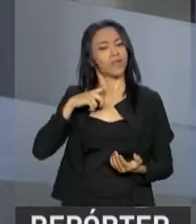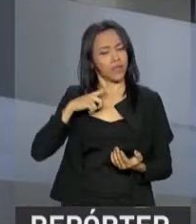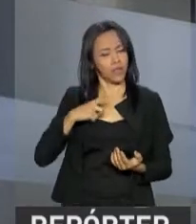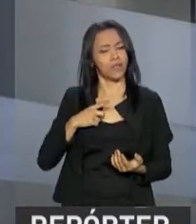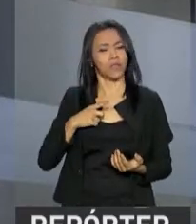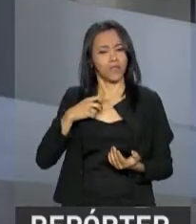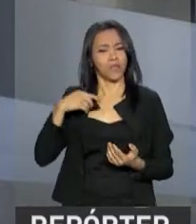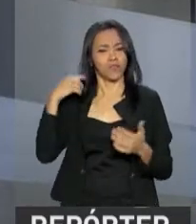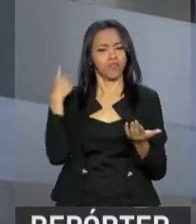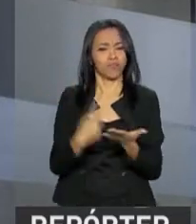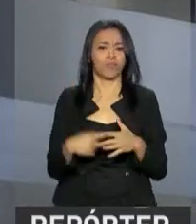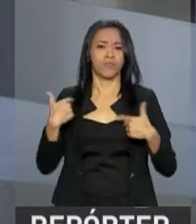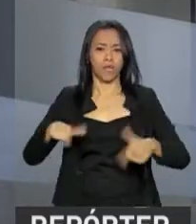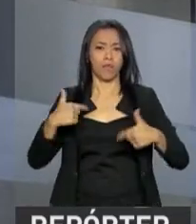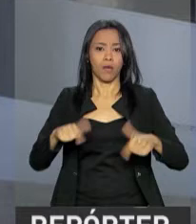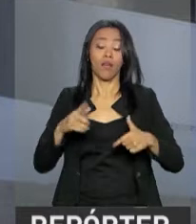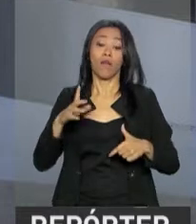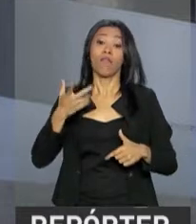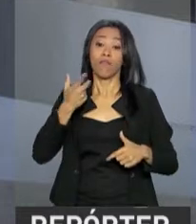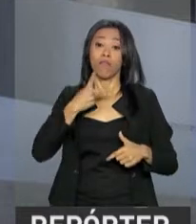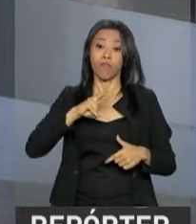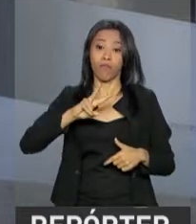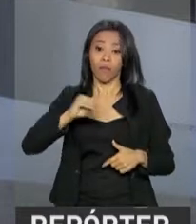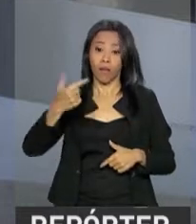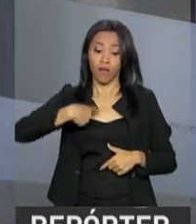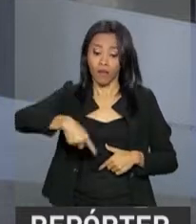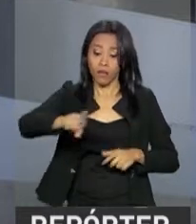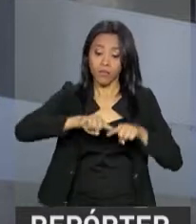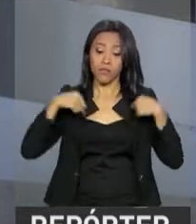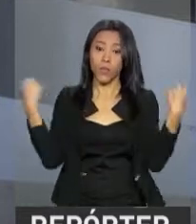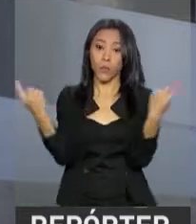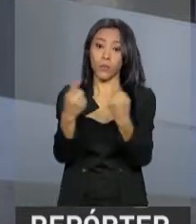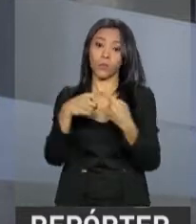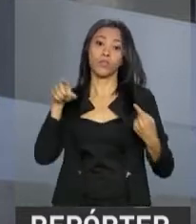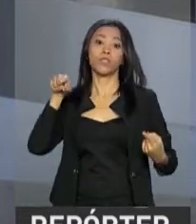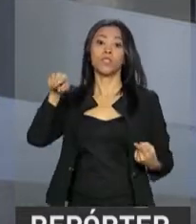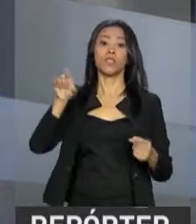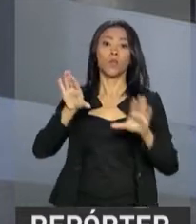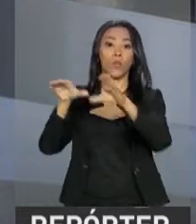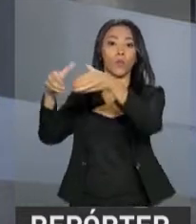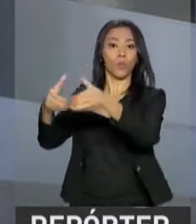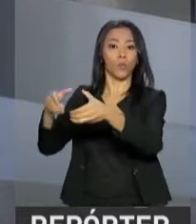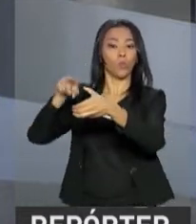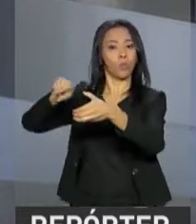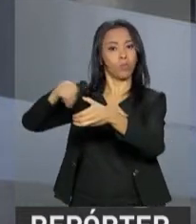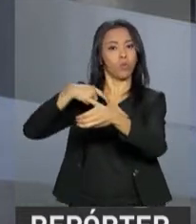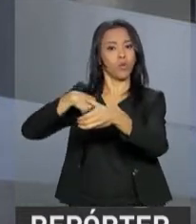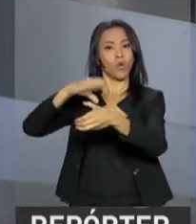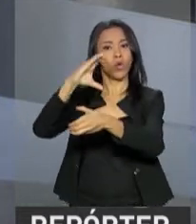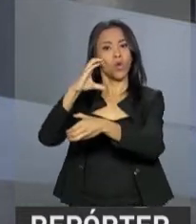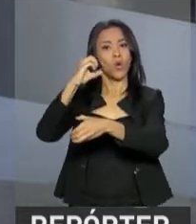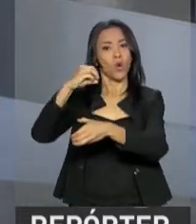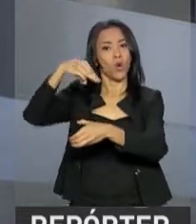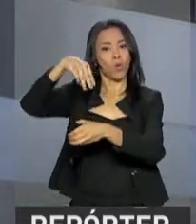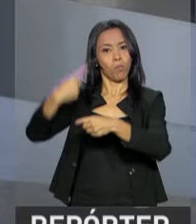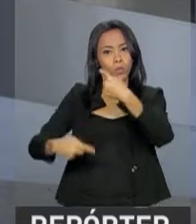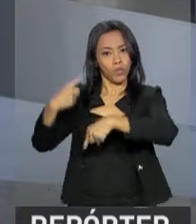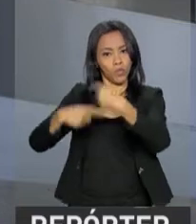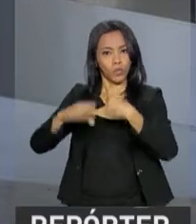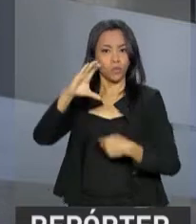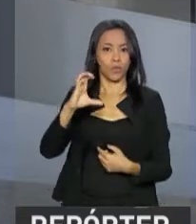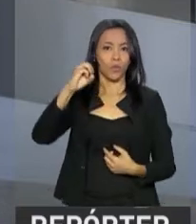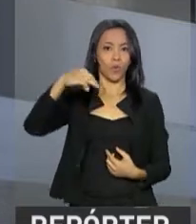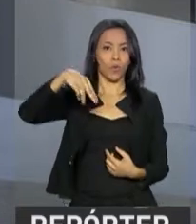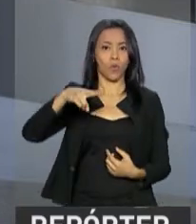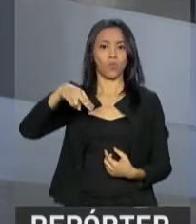deve se reunir com representantes do partido comunista chinês na última terça-feira durante a sanção da